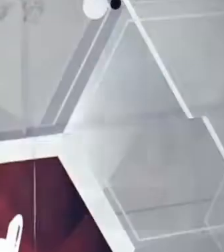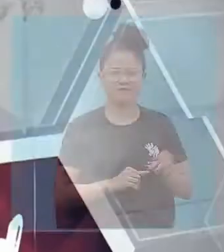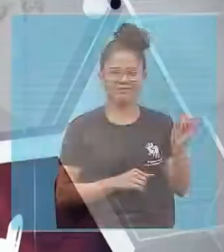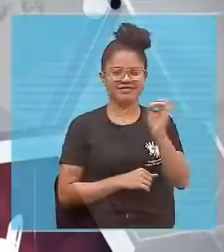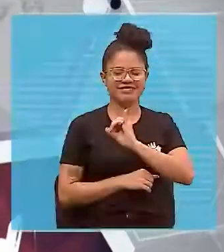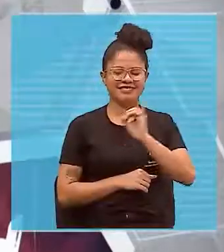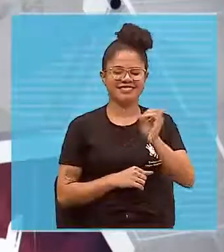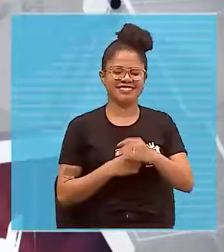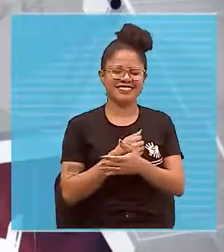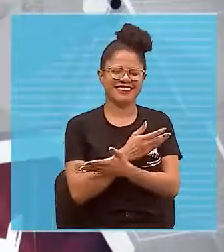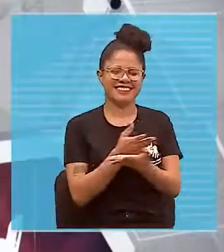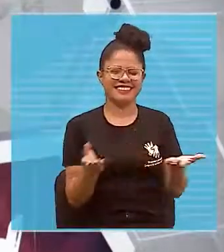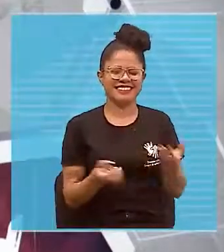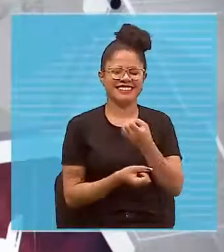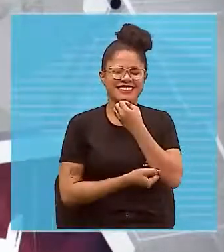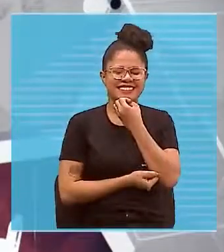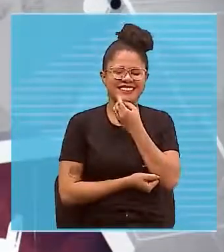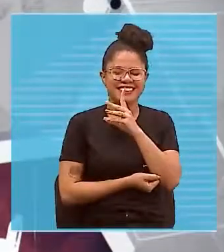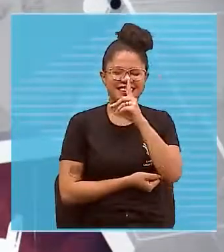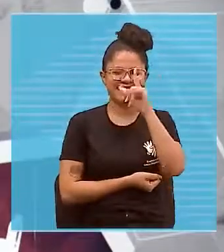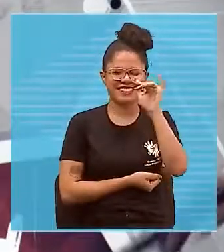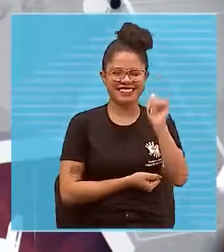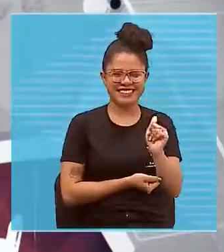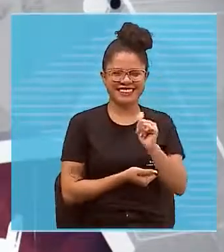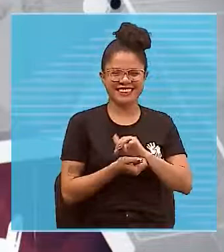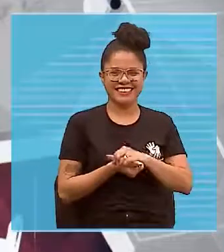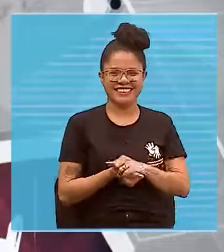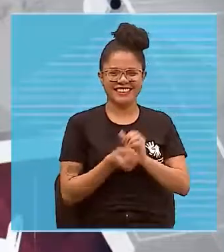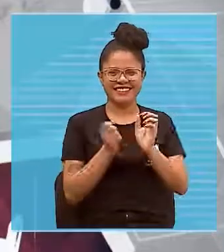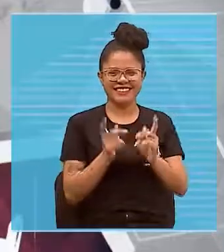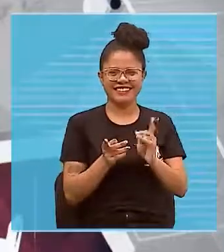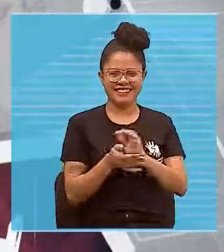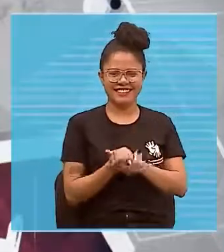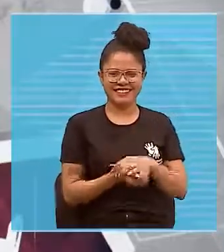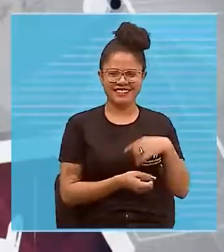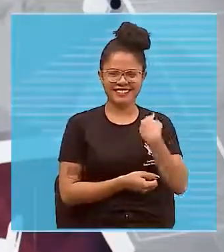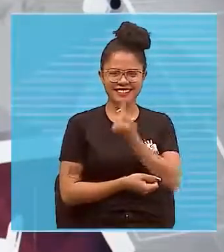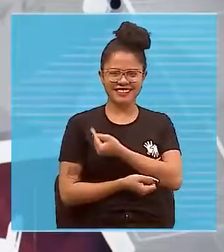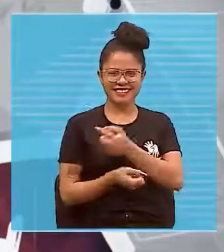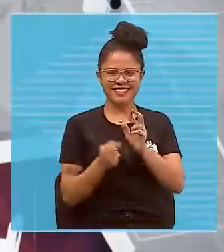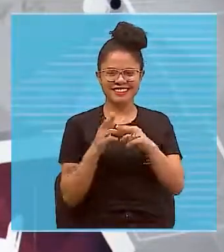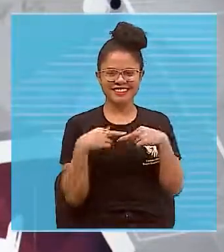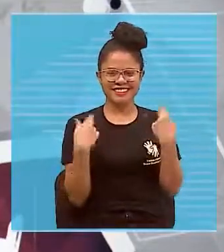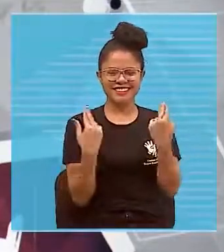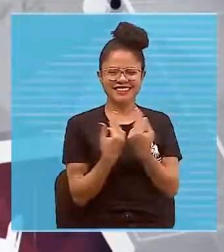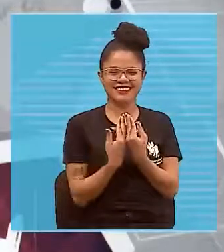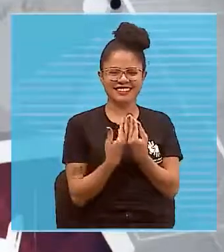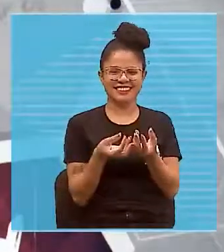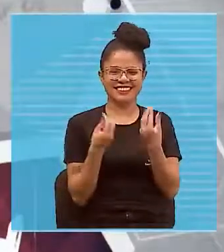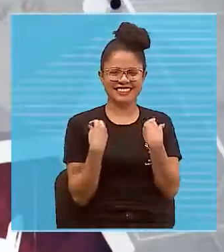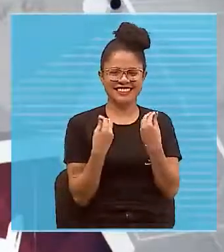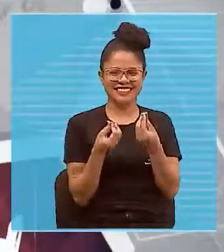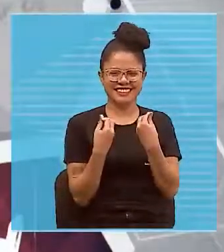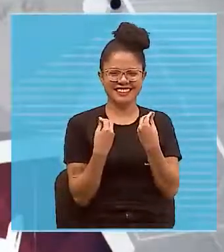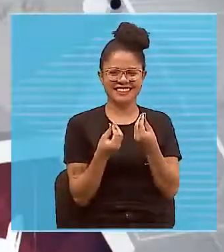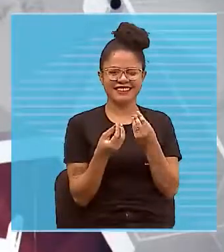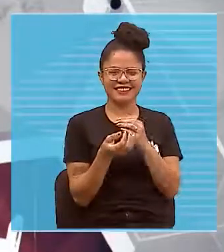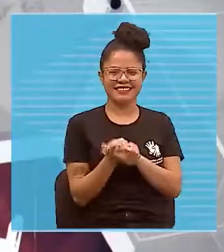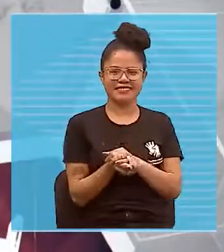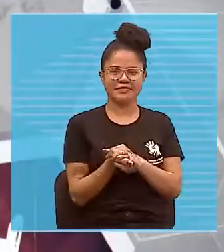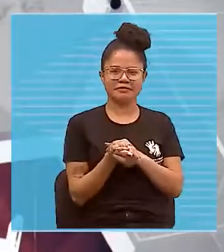Olá meus amados Bom dia hein Ah aqui estamos para falar de amor sempre